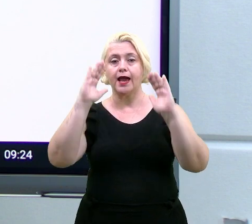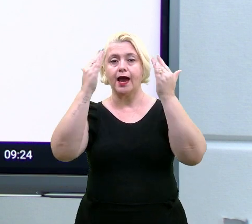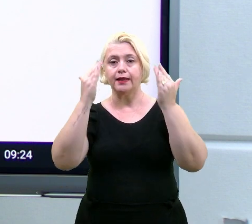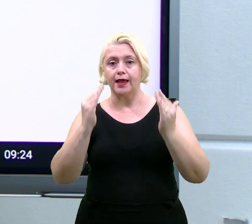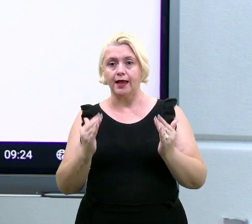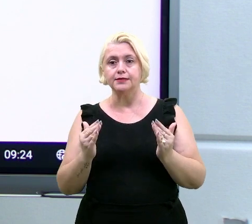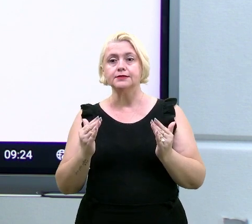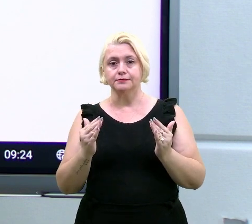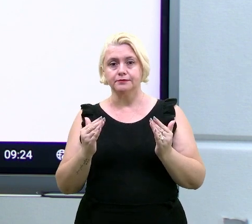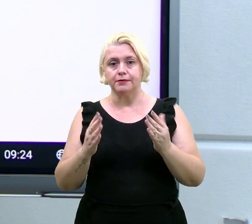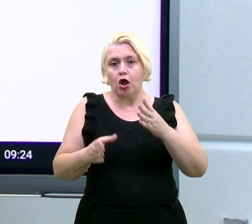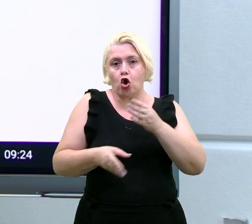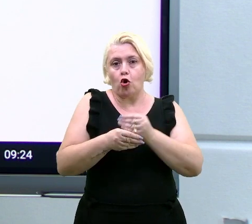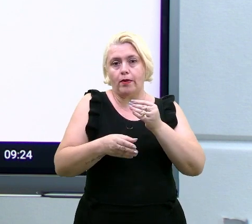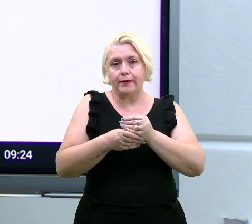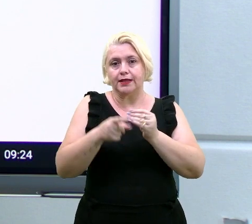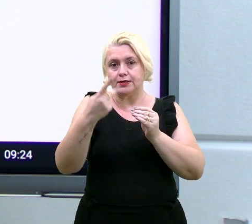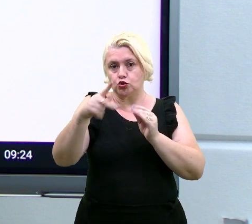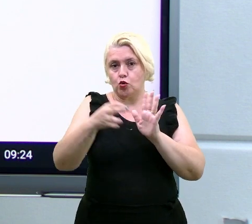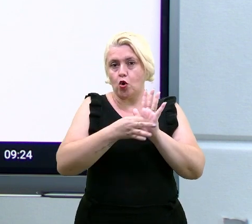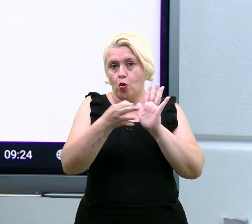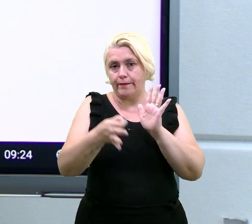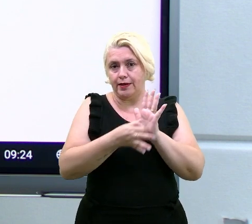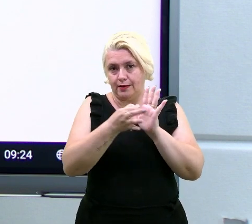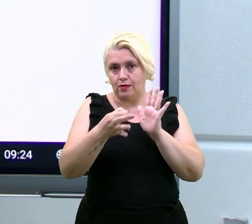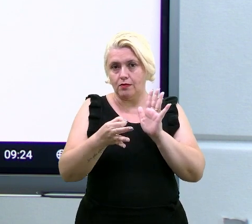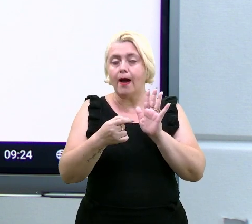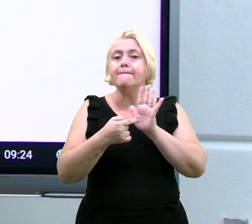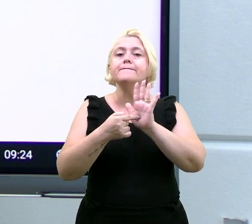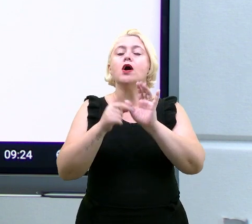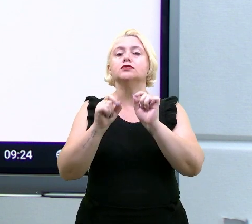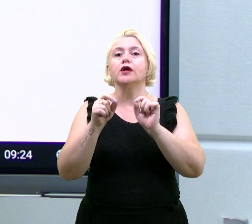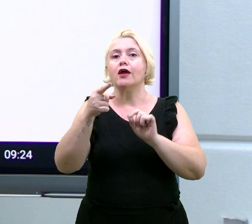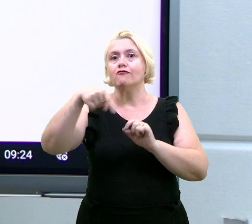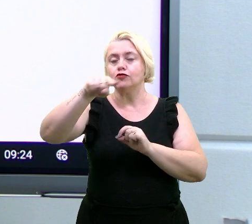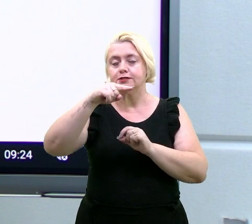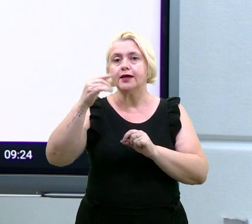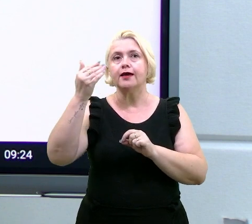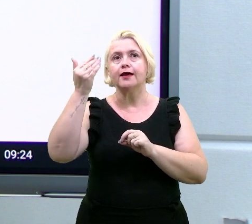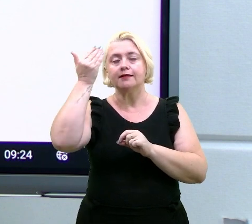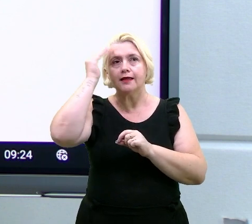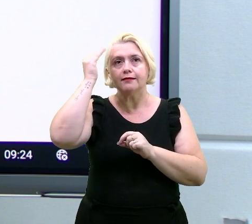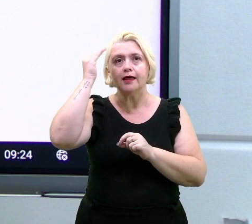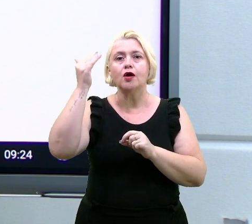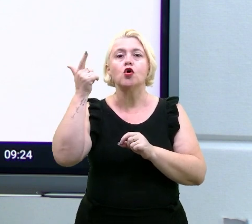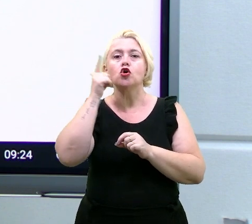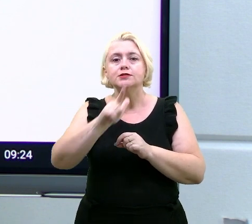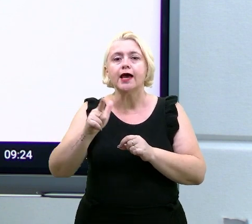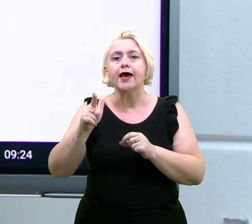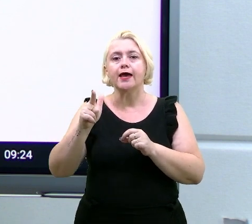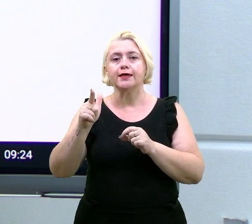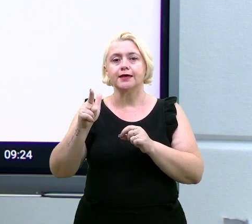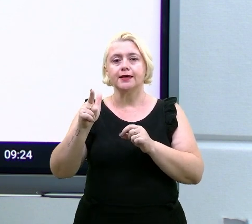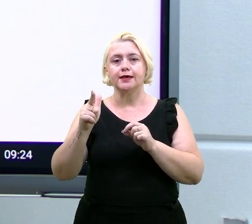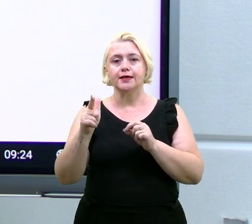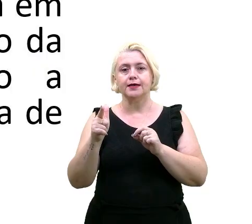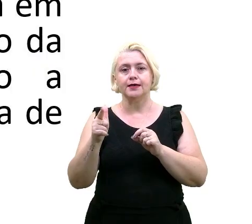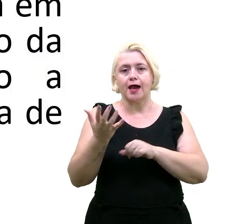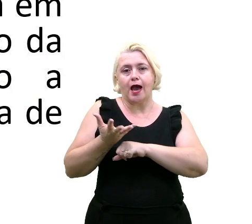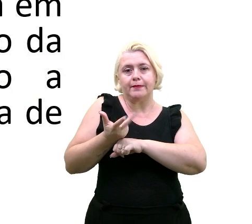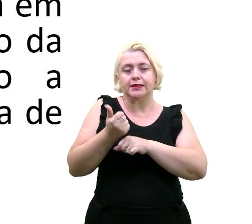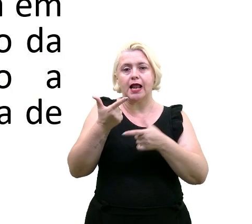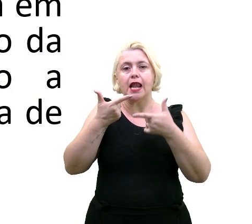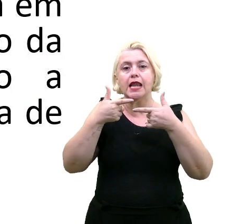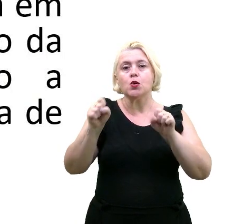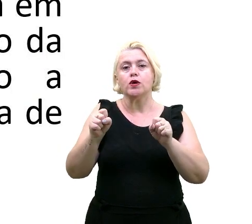dá força pra sua argumentação que mostra essa habilidade linguística que que nós temos os